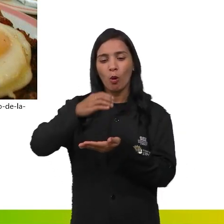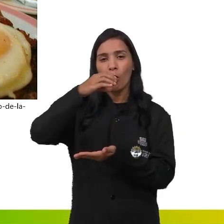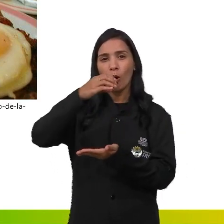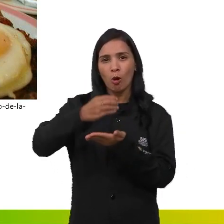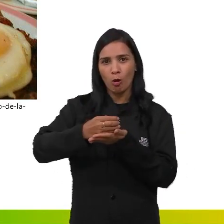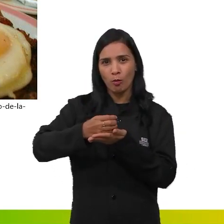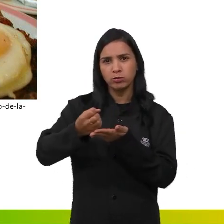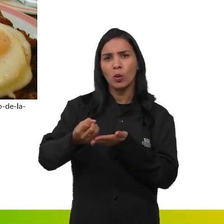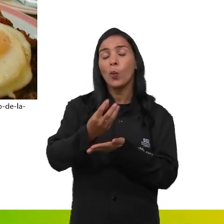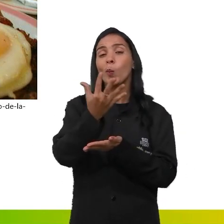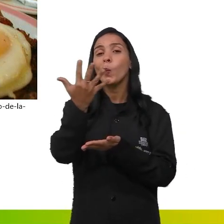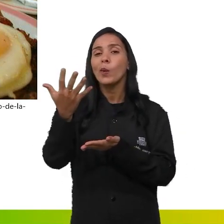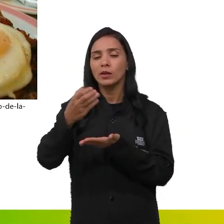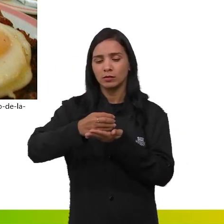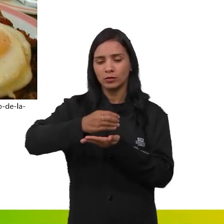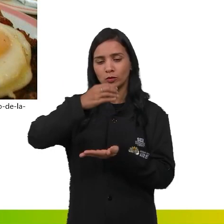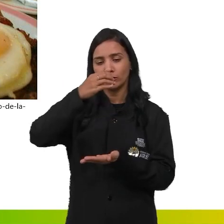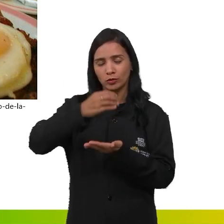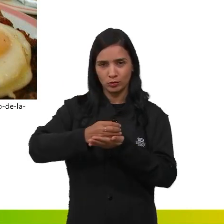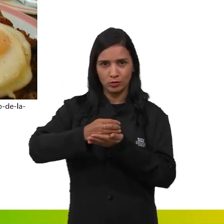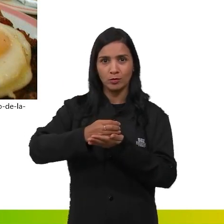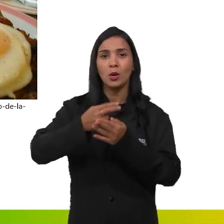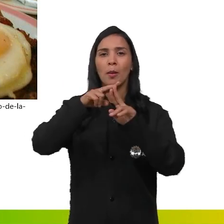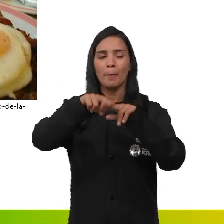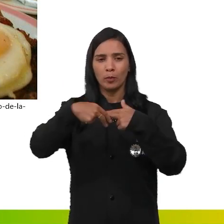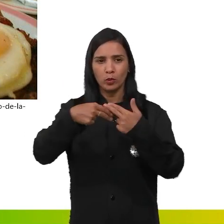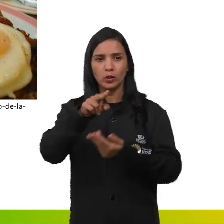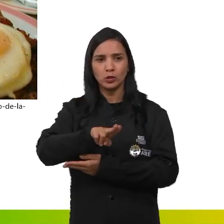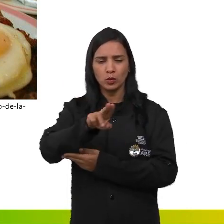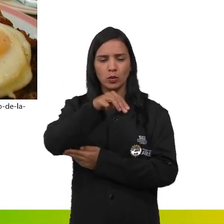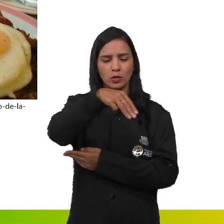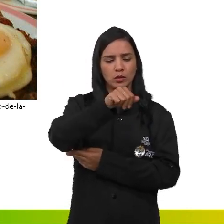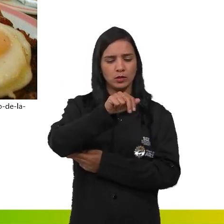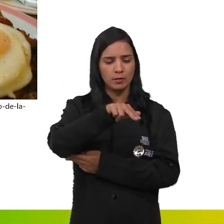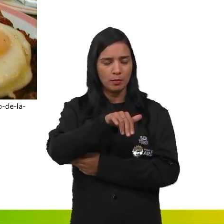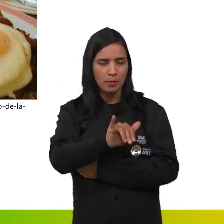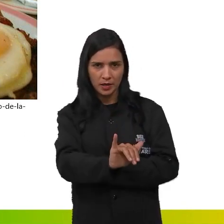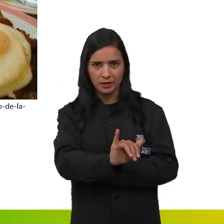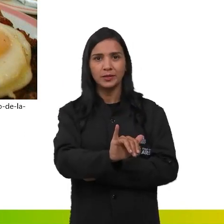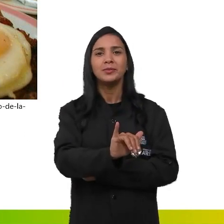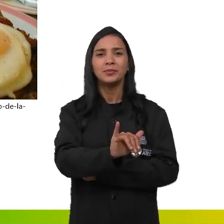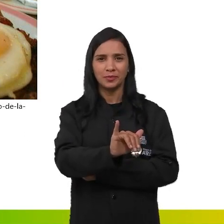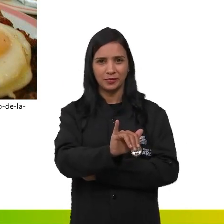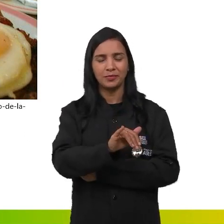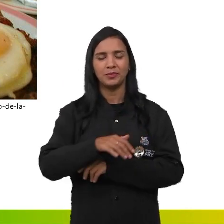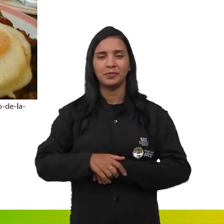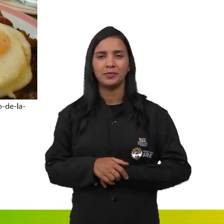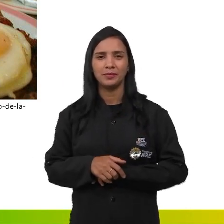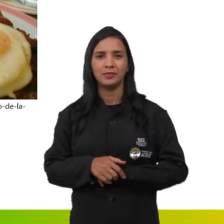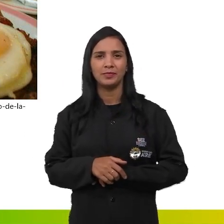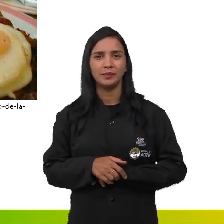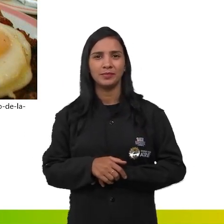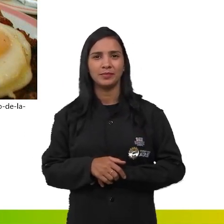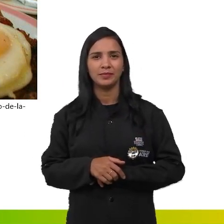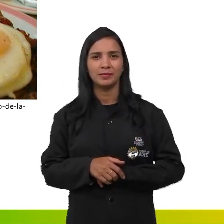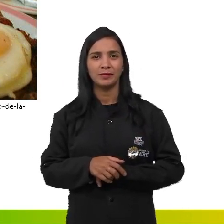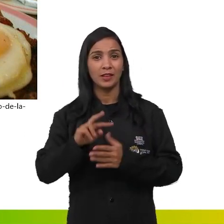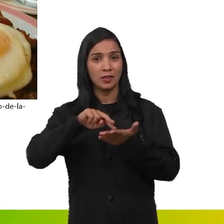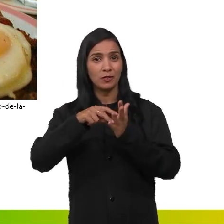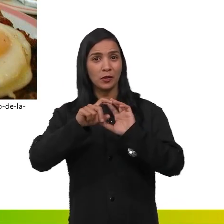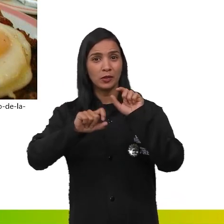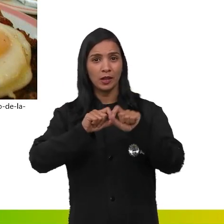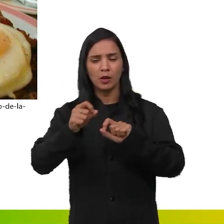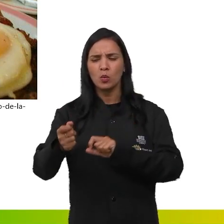de água. É por isso que nós temos aí na frase, how many glasses of water do they want? Quantos copos de